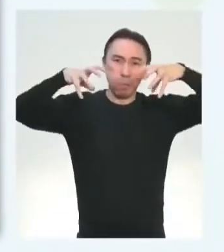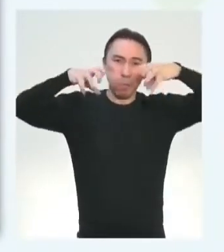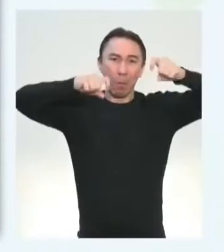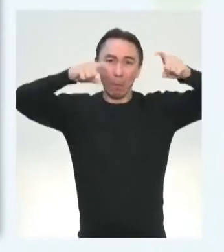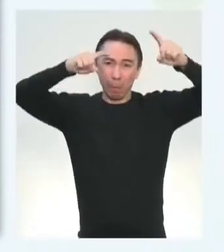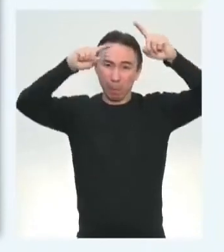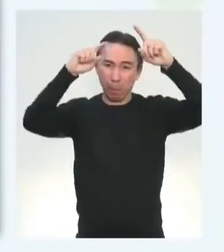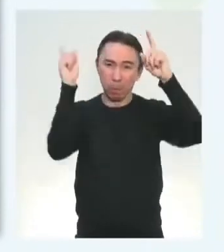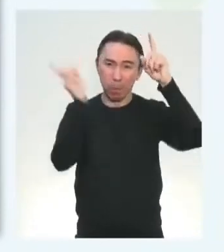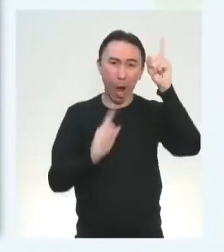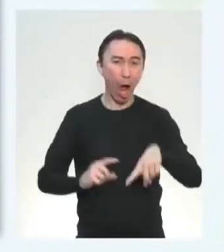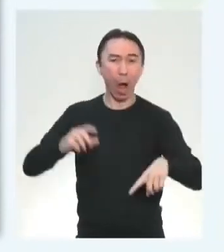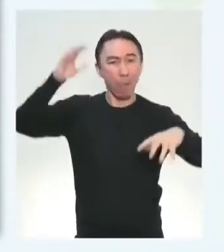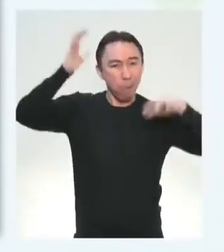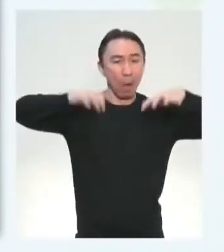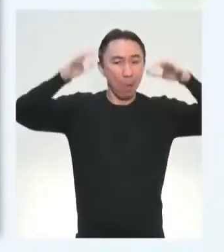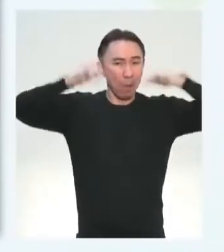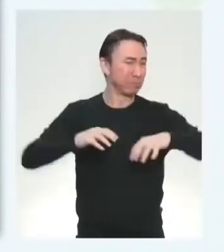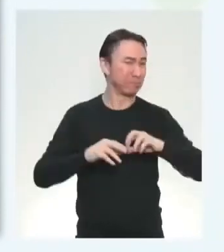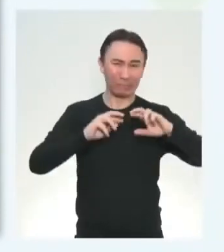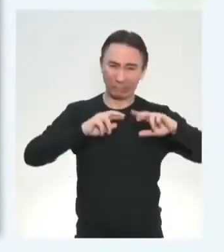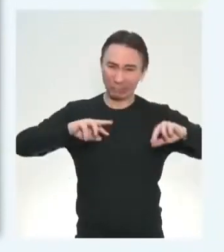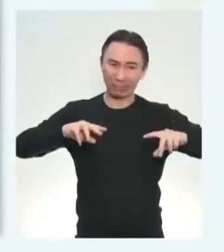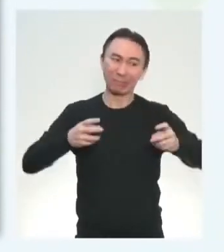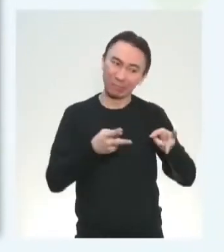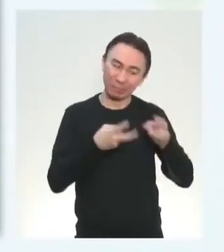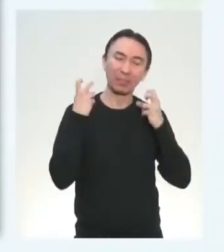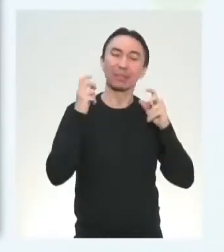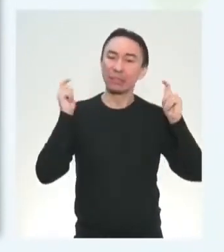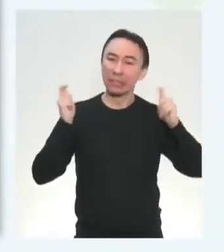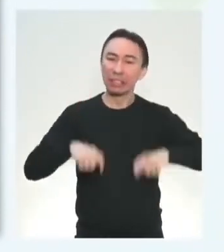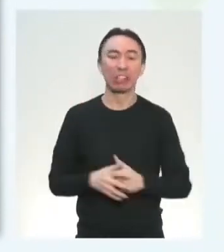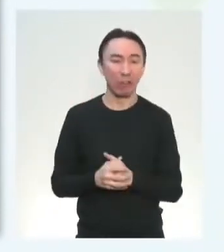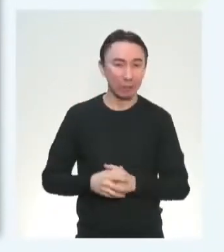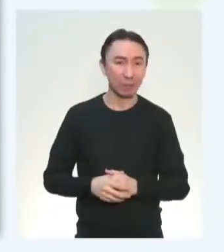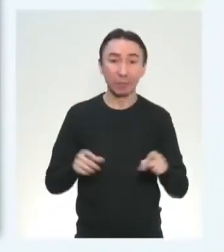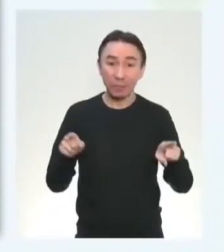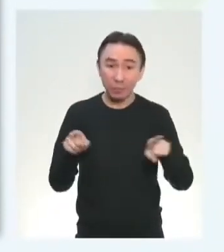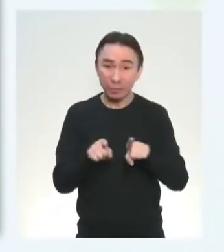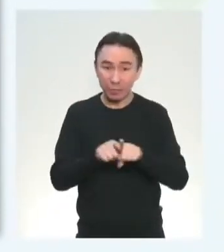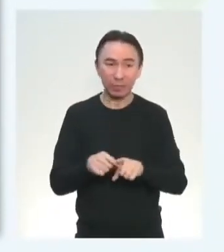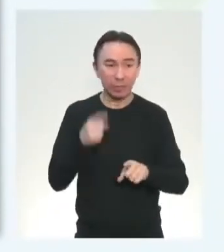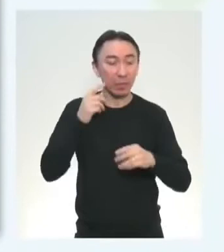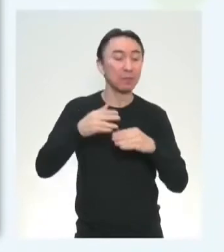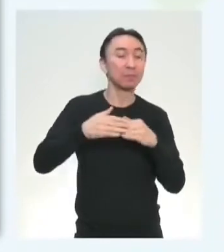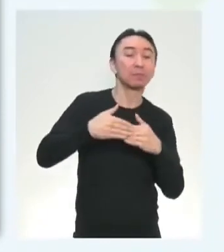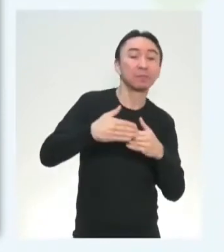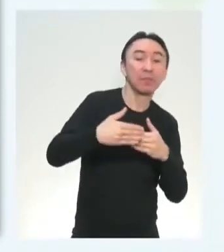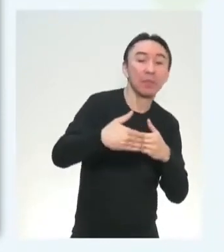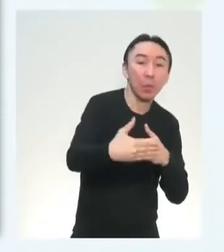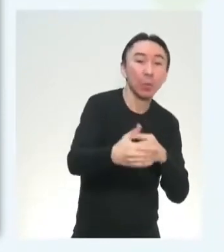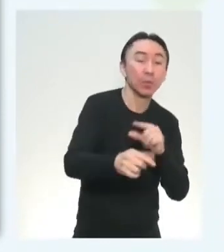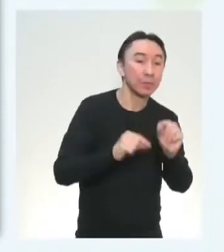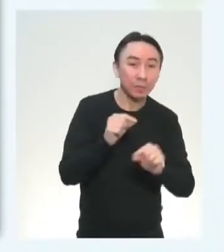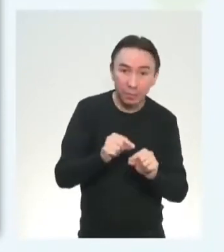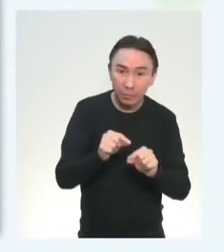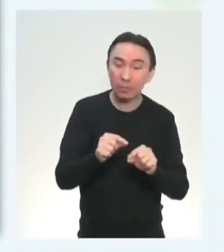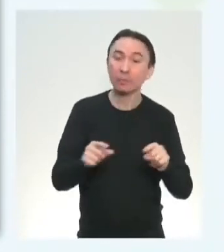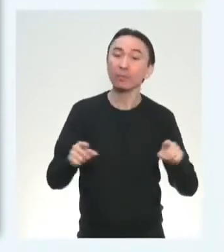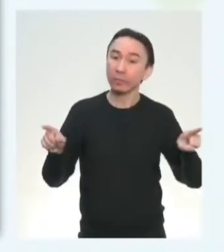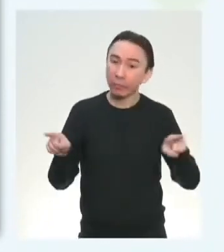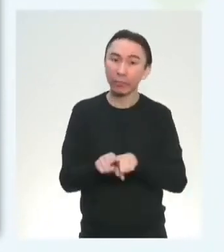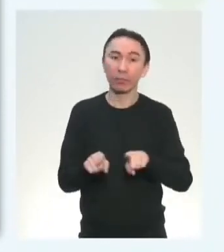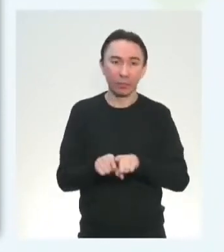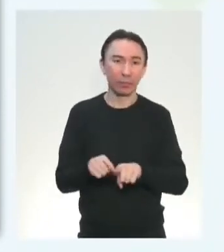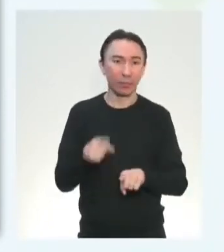outro importante instrumento usado para localização e previsão de precipitações é o radar meteorológico.